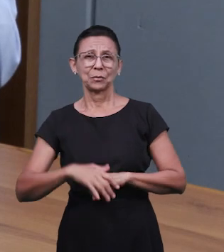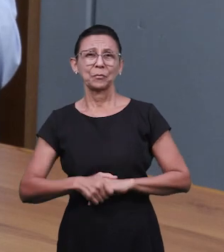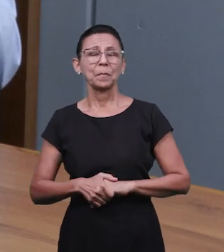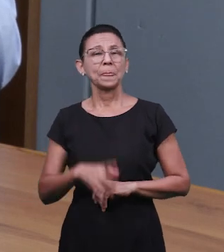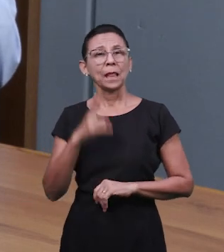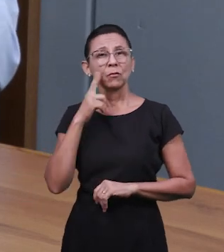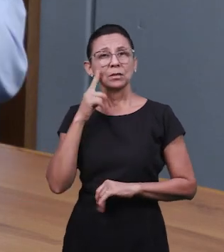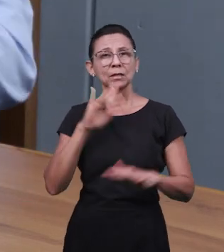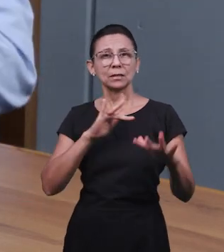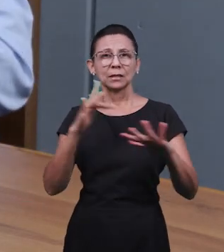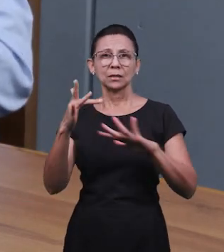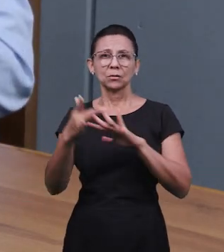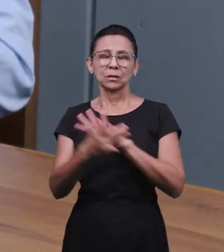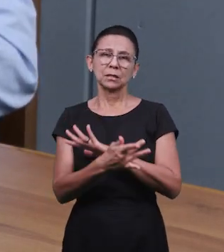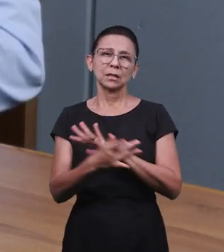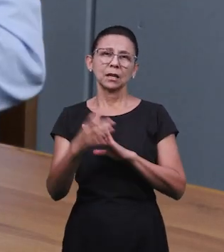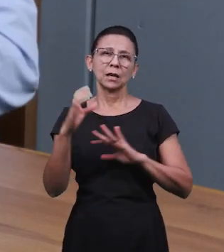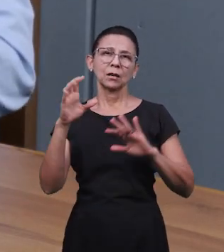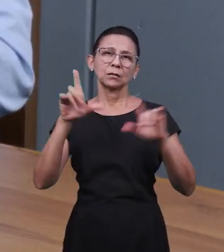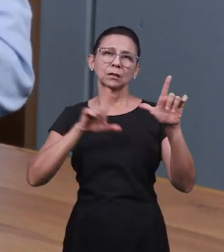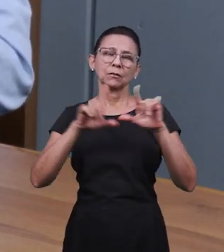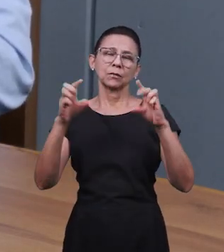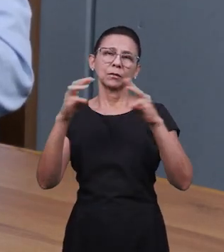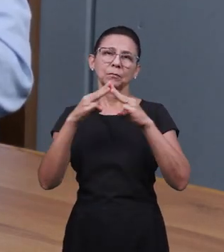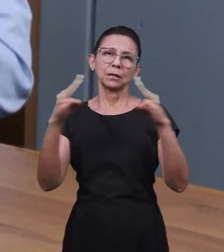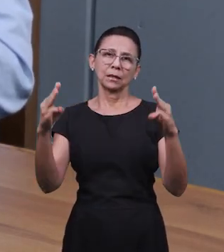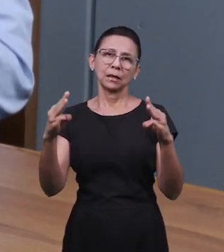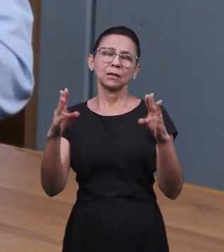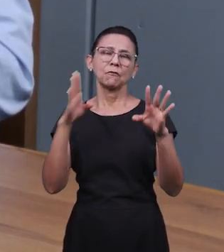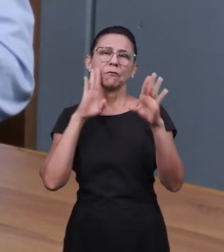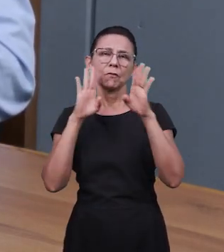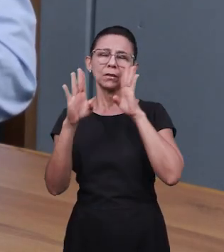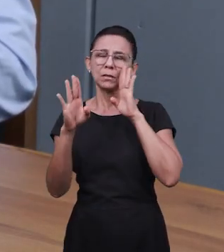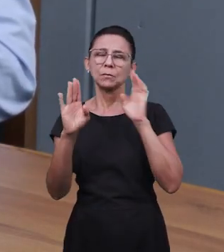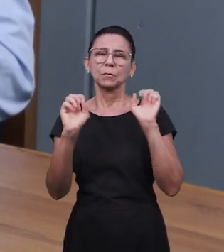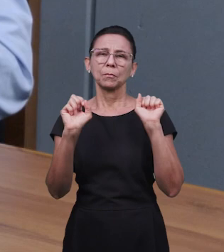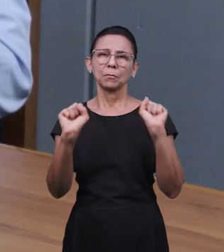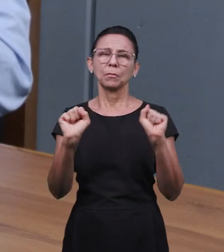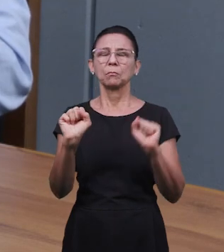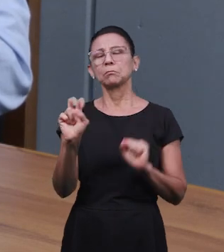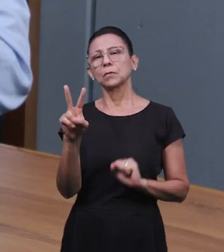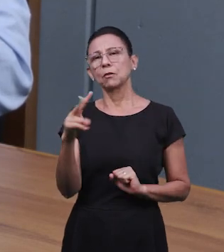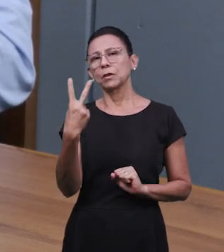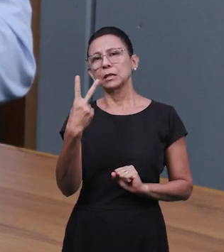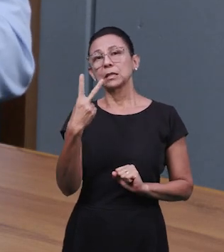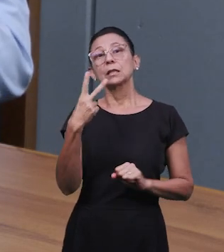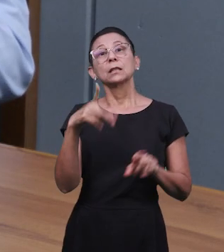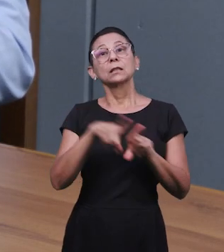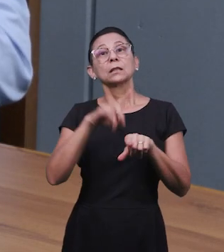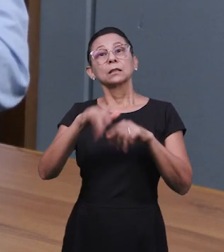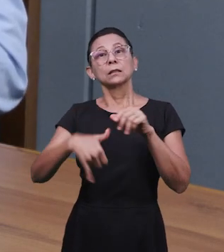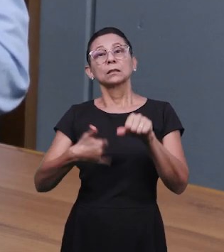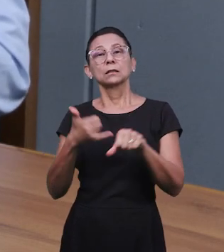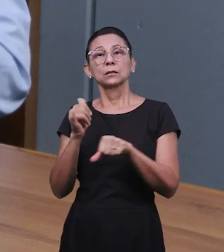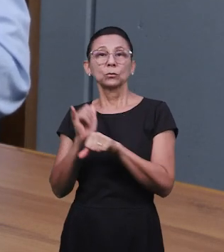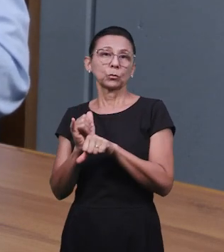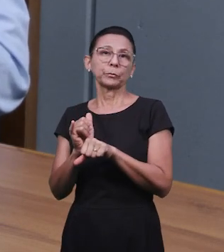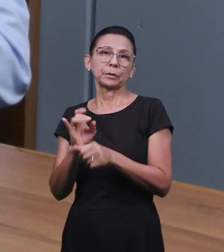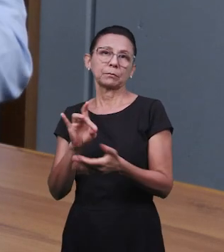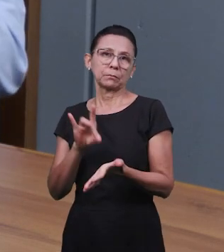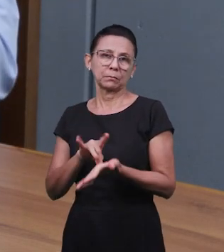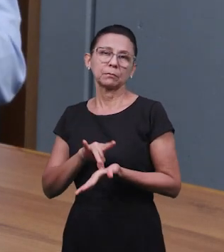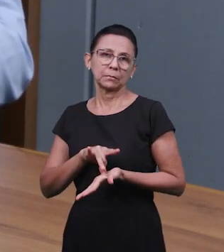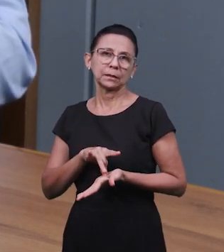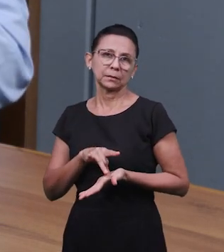Manaim, pelo Facebook da Rádio Manaim. Você também pode nos assistir no canal da Igreja Cristã Maranata no